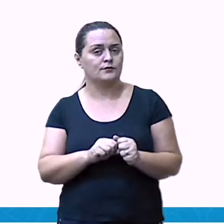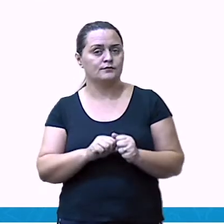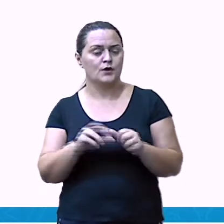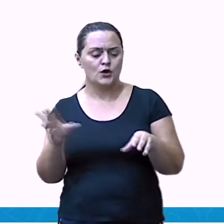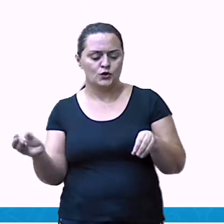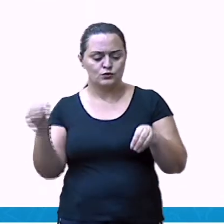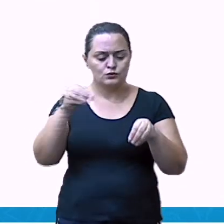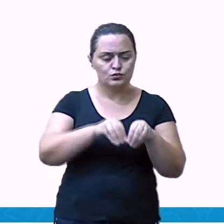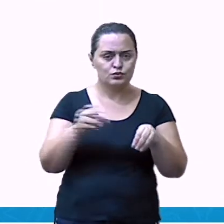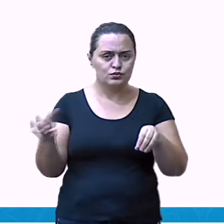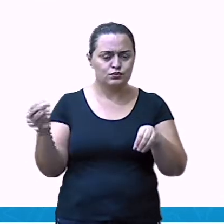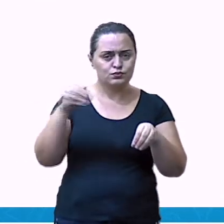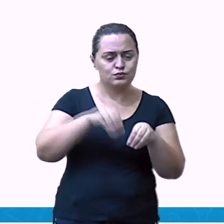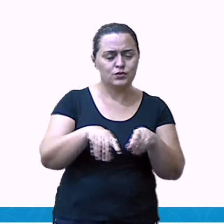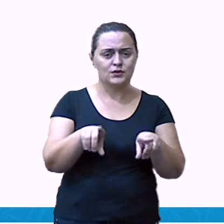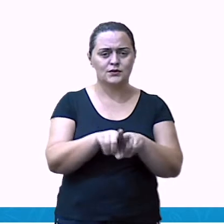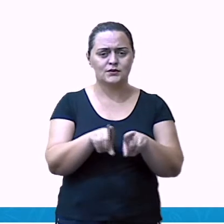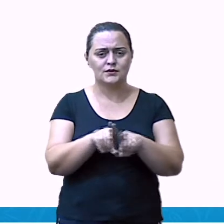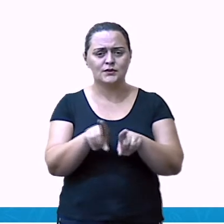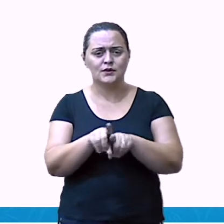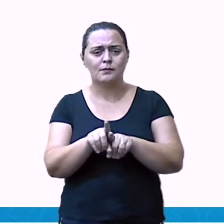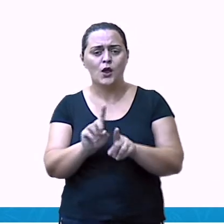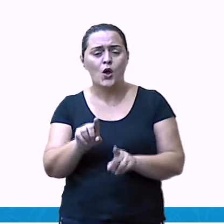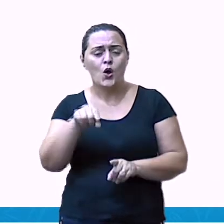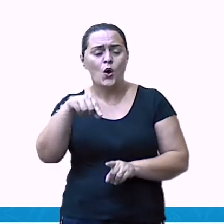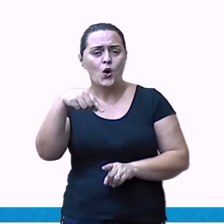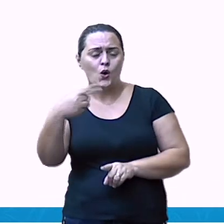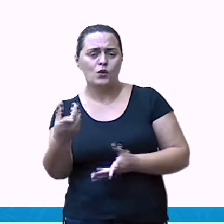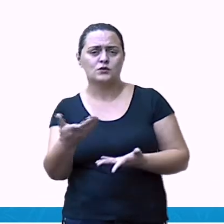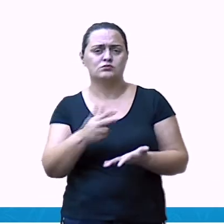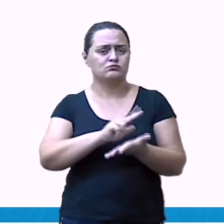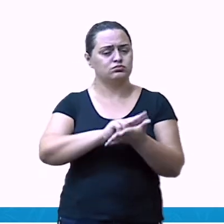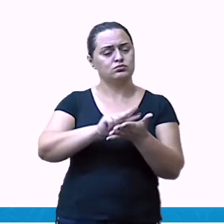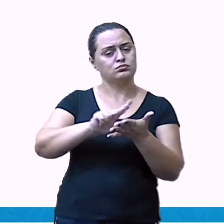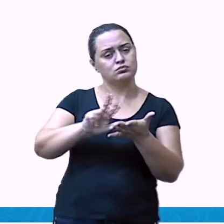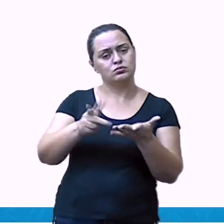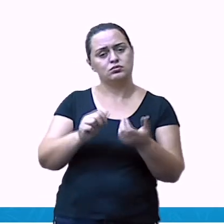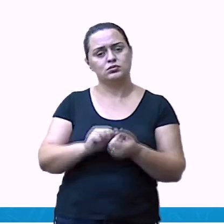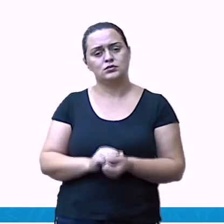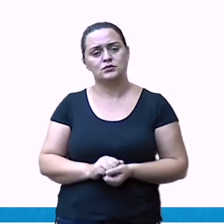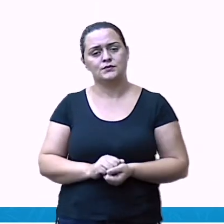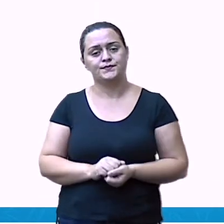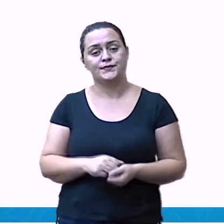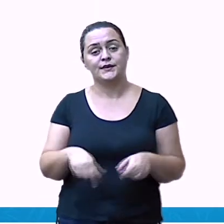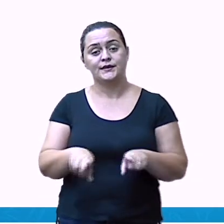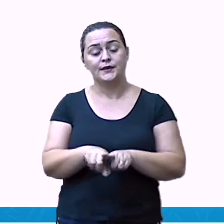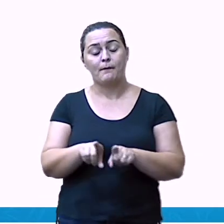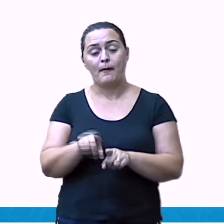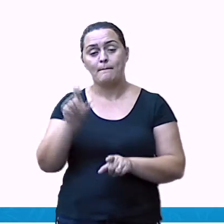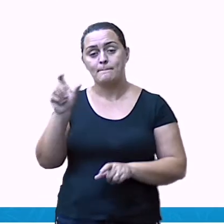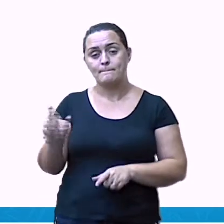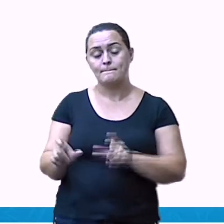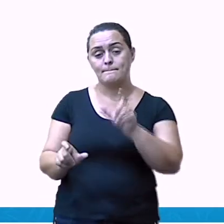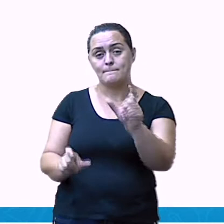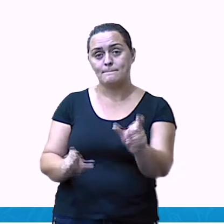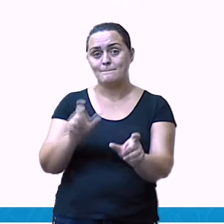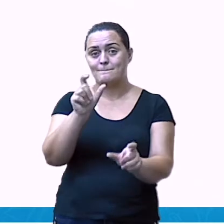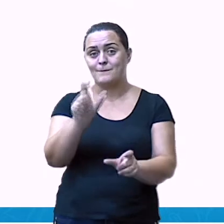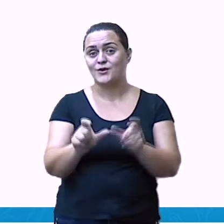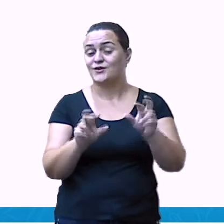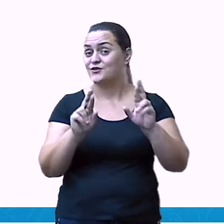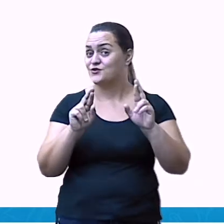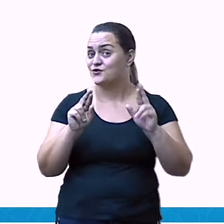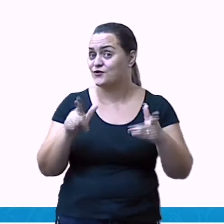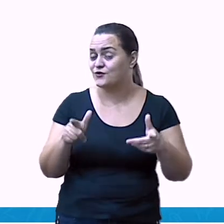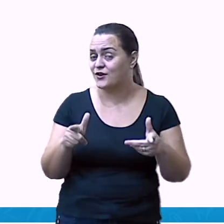atuais. Possibilitar que personagens de diferentes contos se encontrem na nova história.